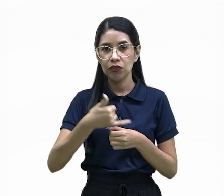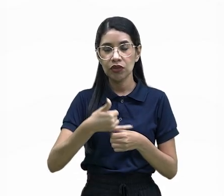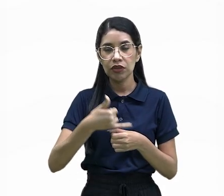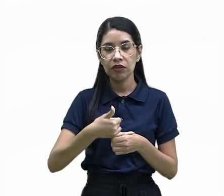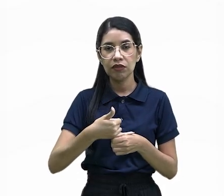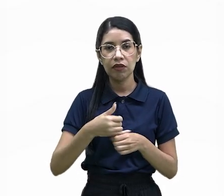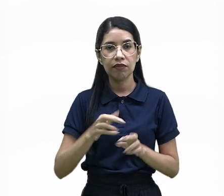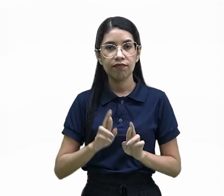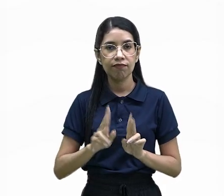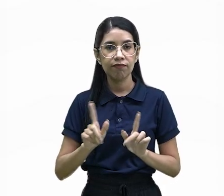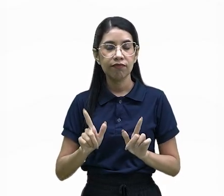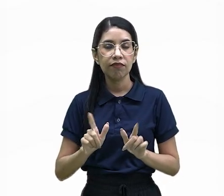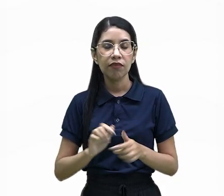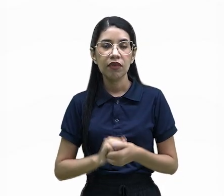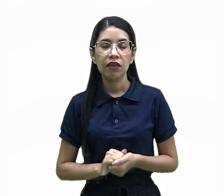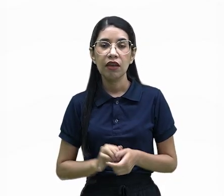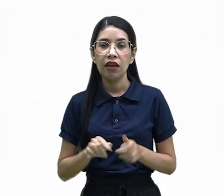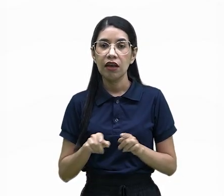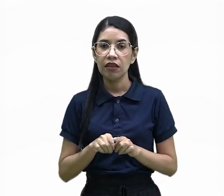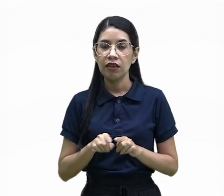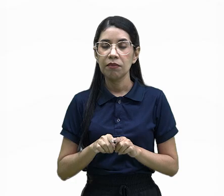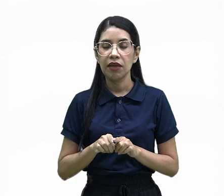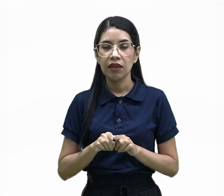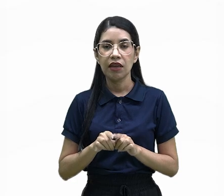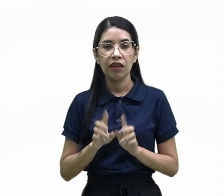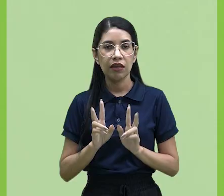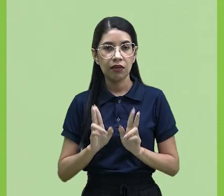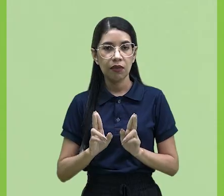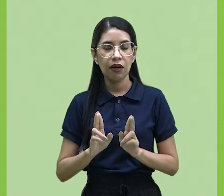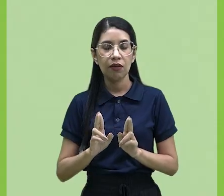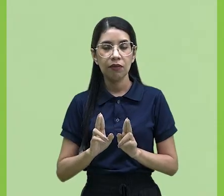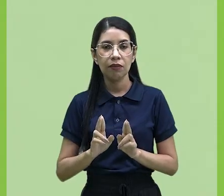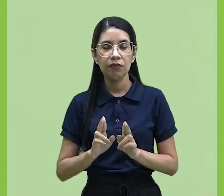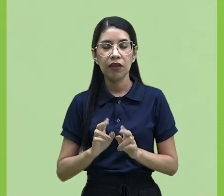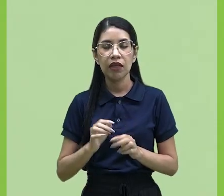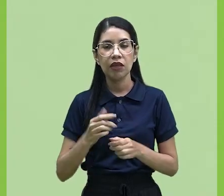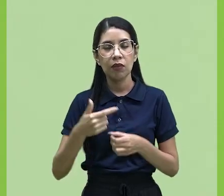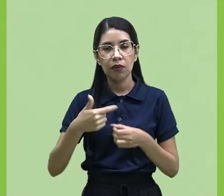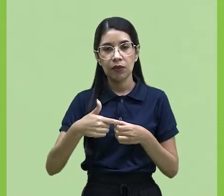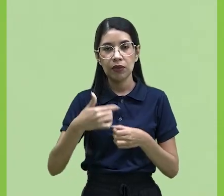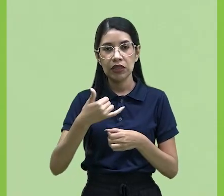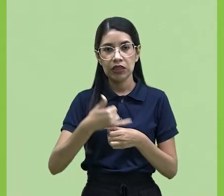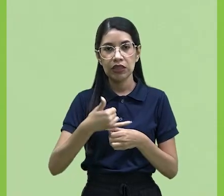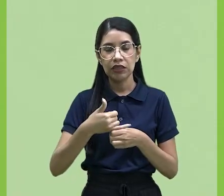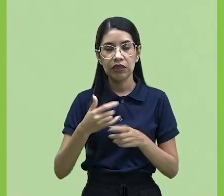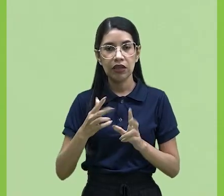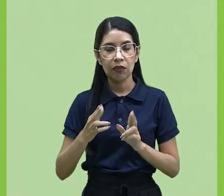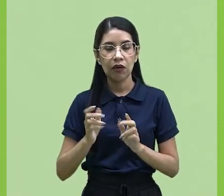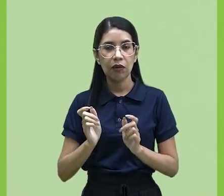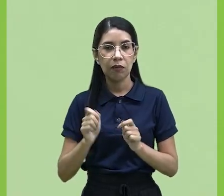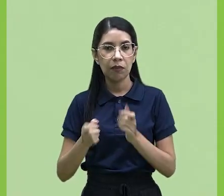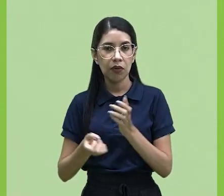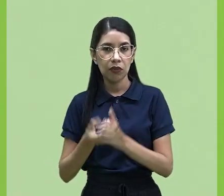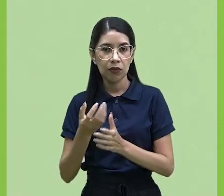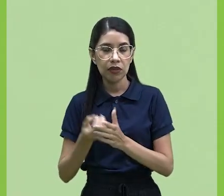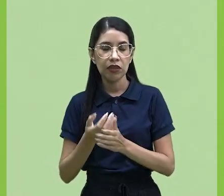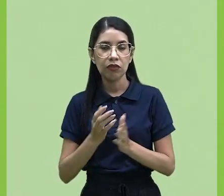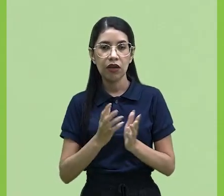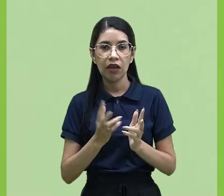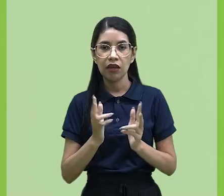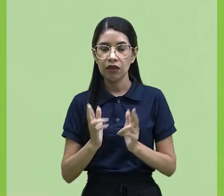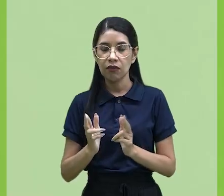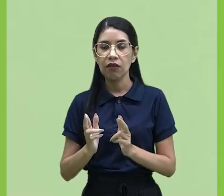O diesel, ele também é um hidrocarboneto. A gasolina e diesel são provenientes ali do mesmo processo